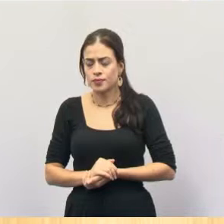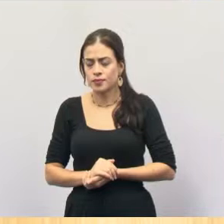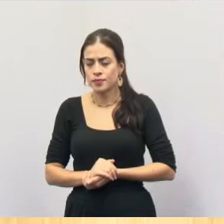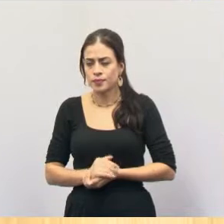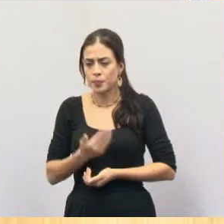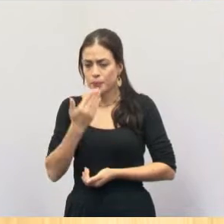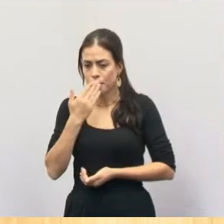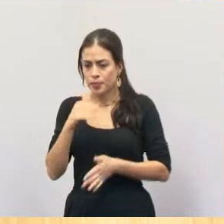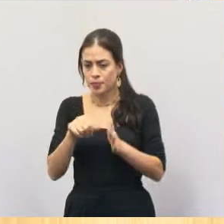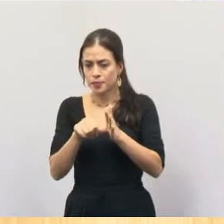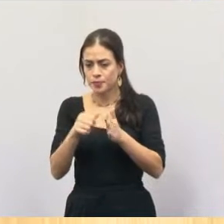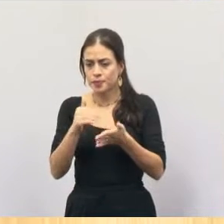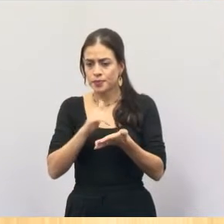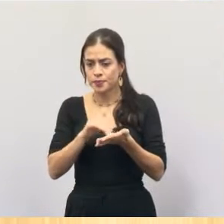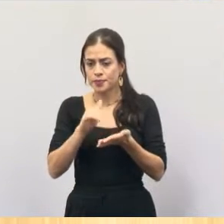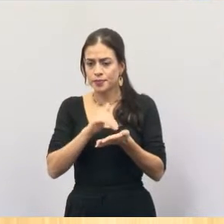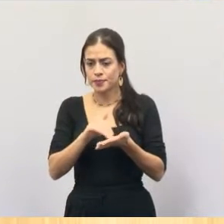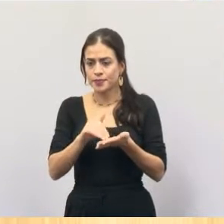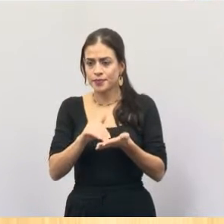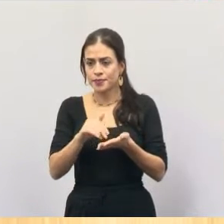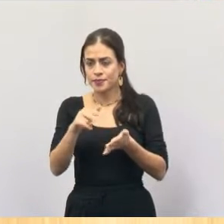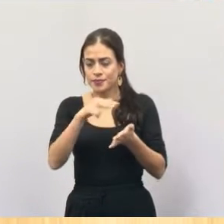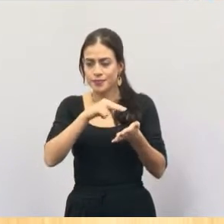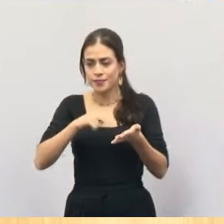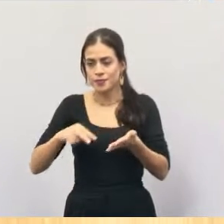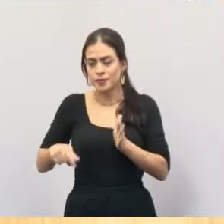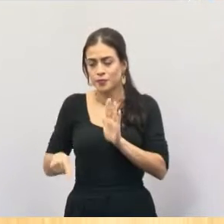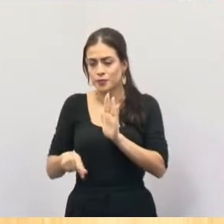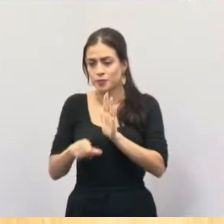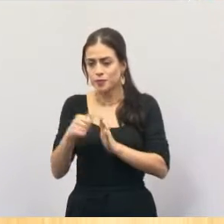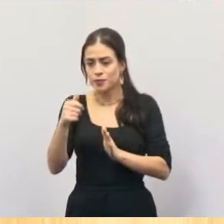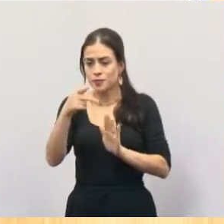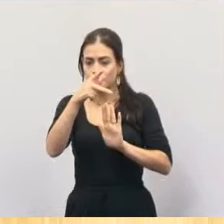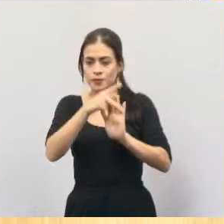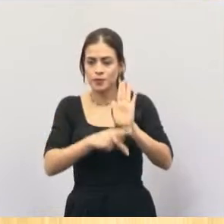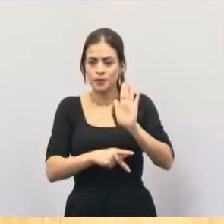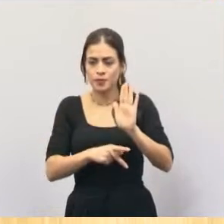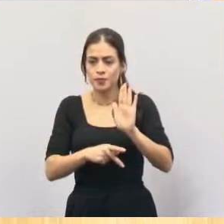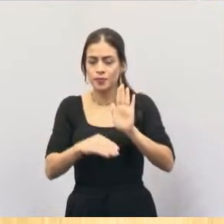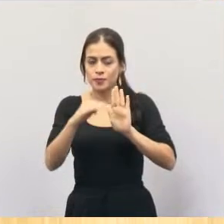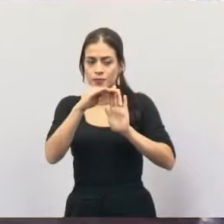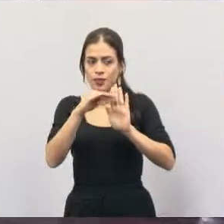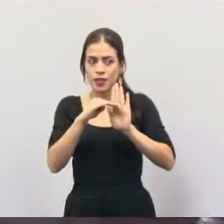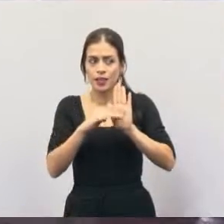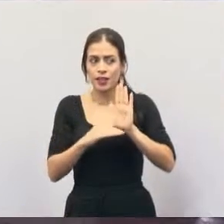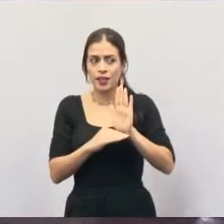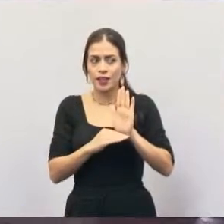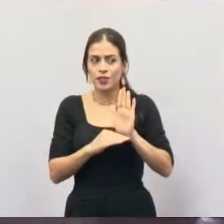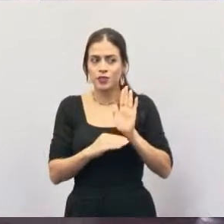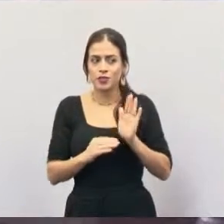peço ao primeiro secretário que faça a leitura do primeiro projeto constante na ordem do dia.